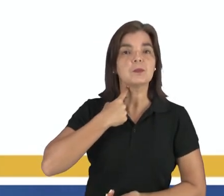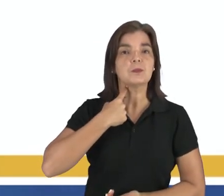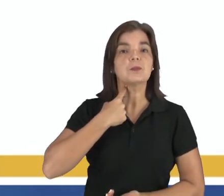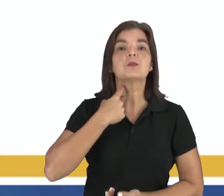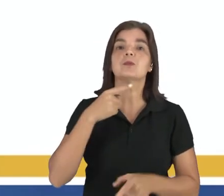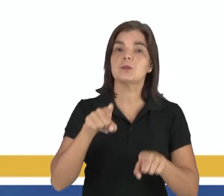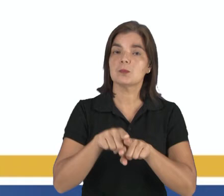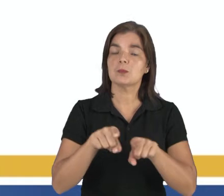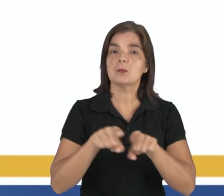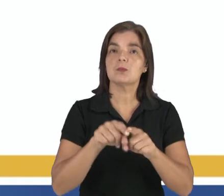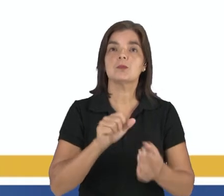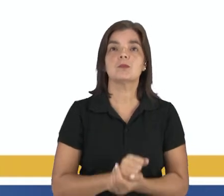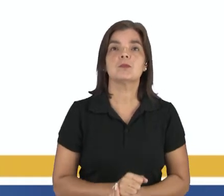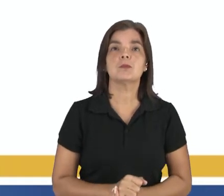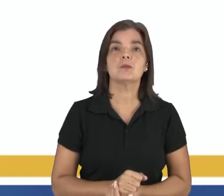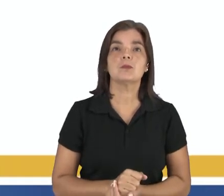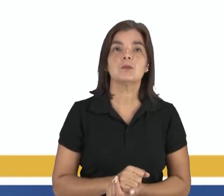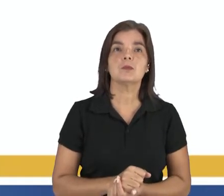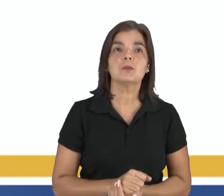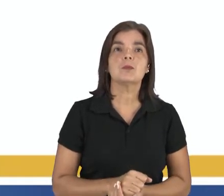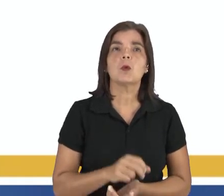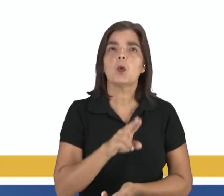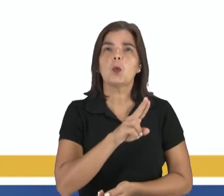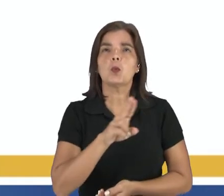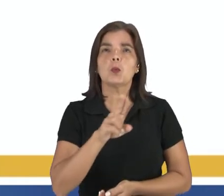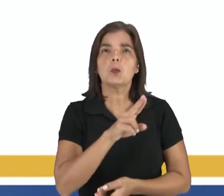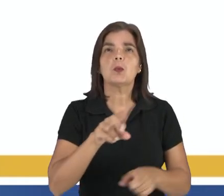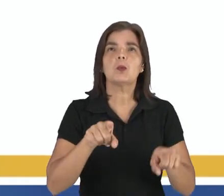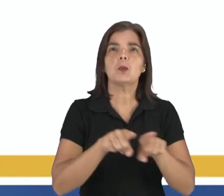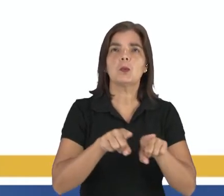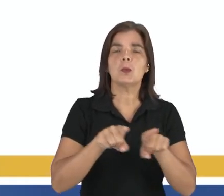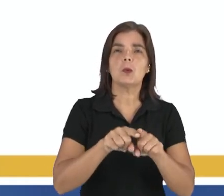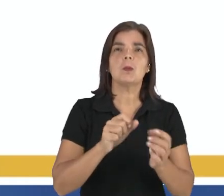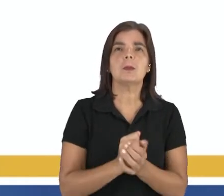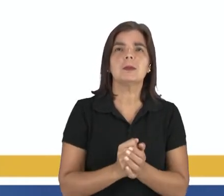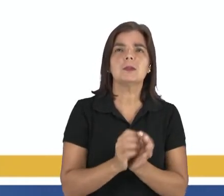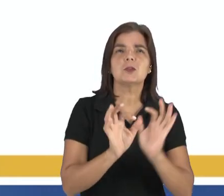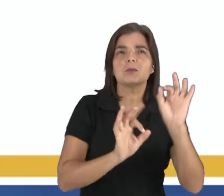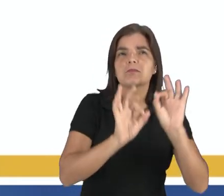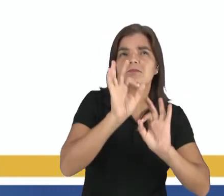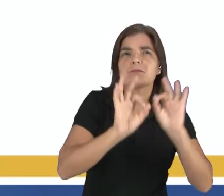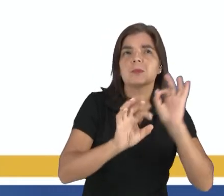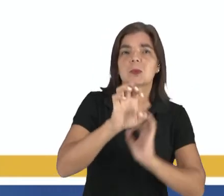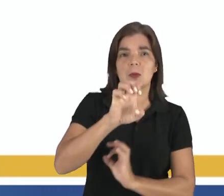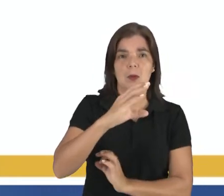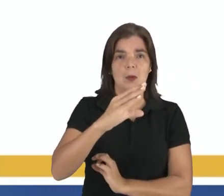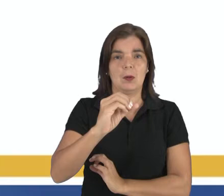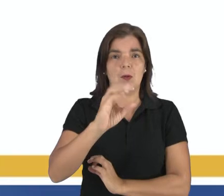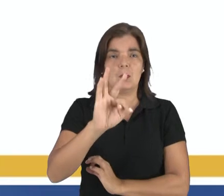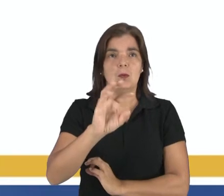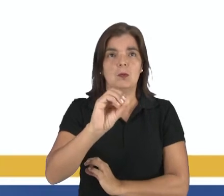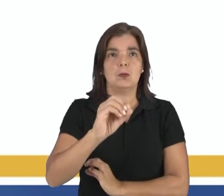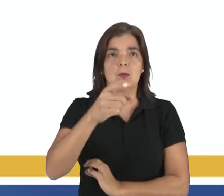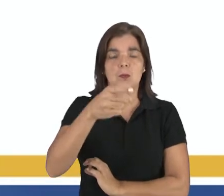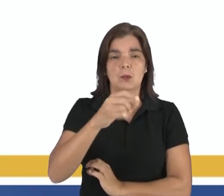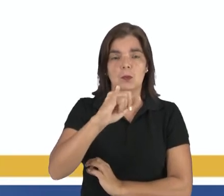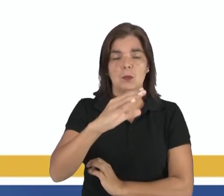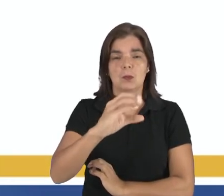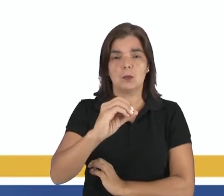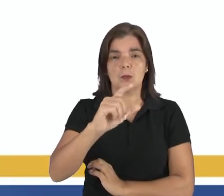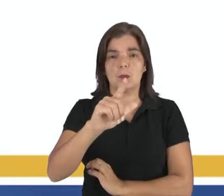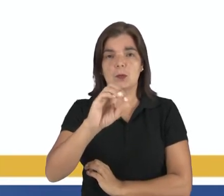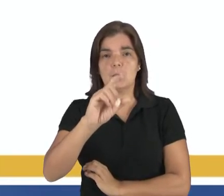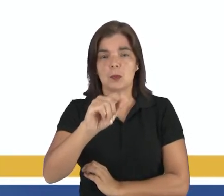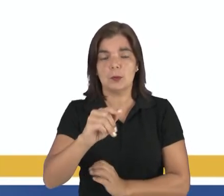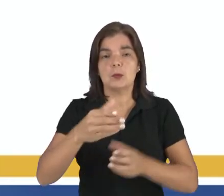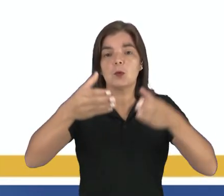através de um método chamado ecotoxicologia, né, que constitui em colocar concentrações crescentes da água poluída em